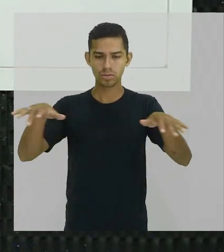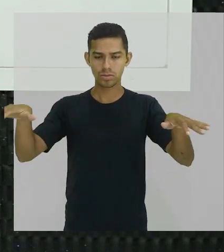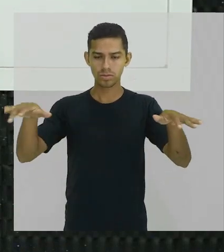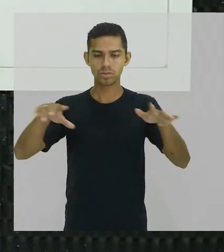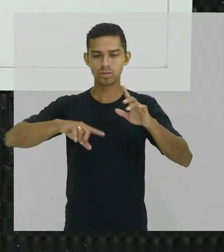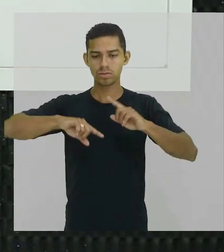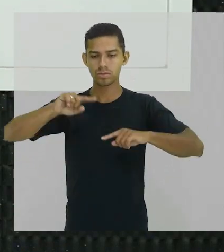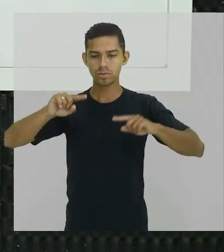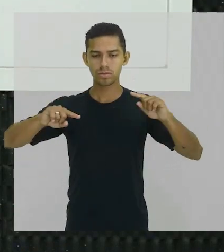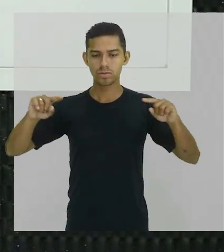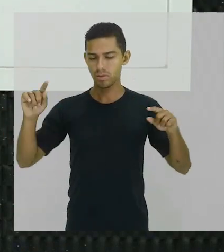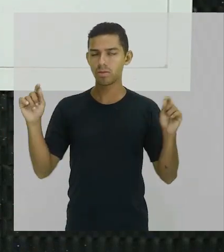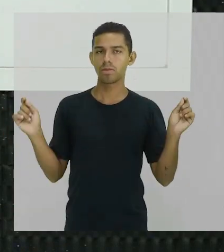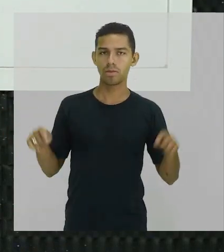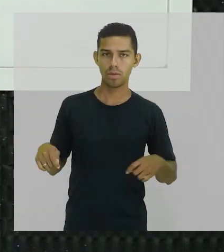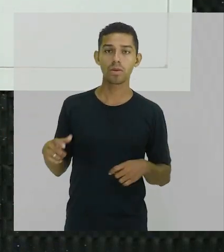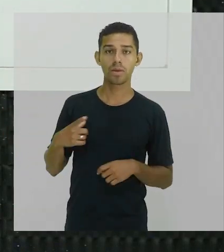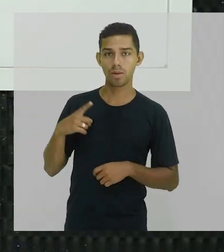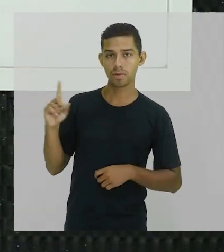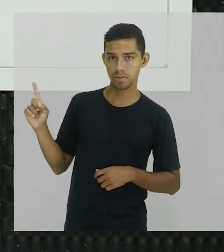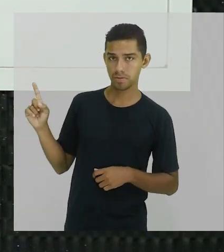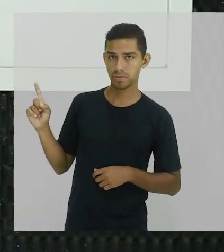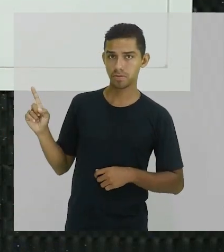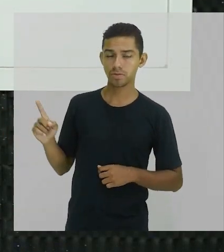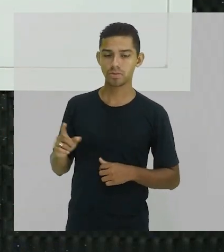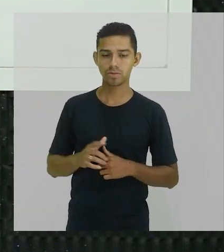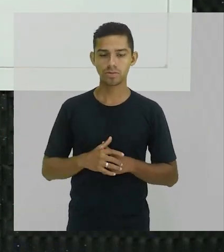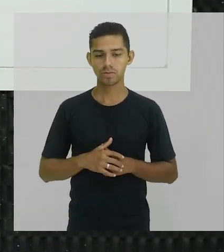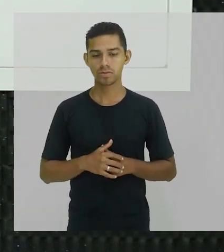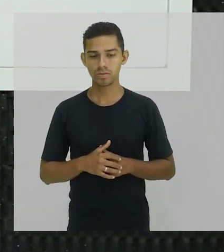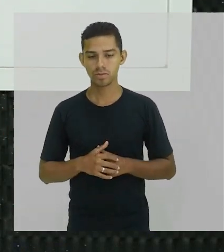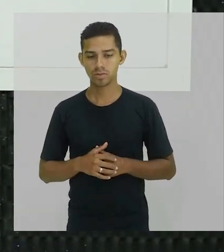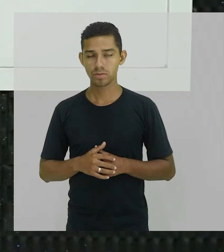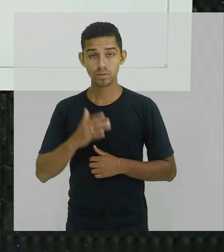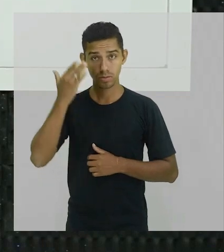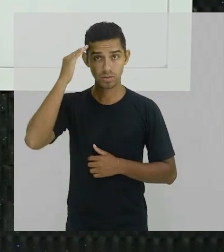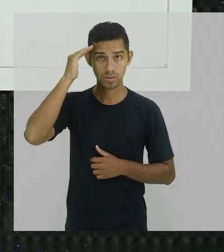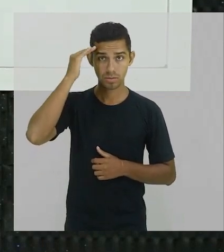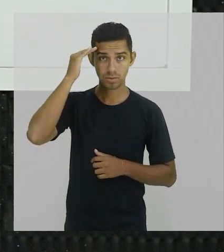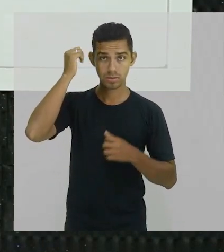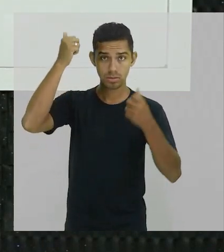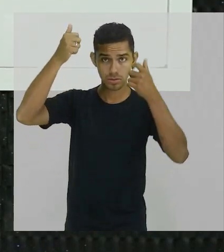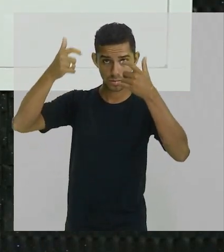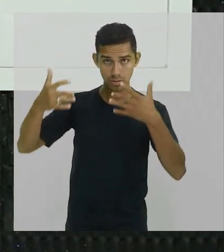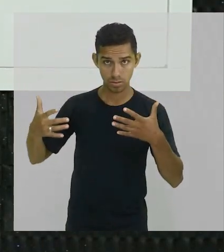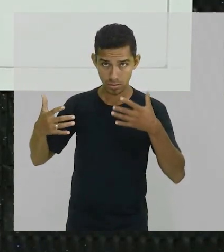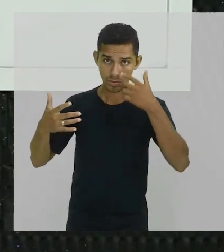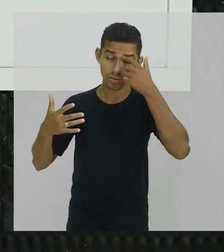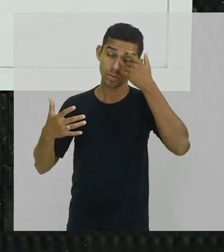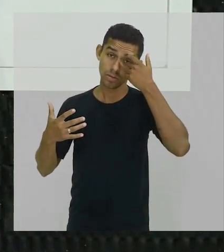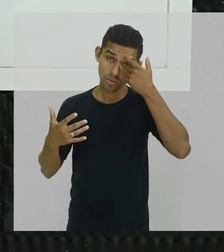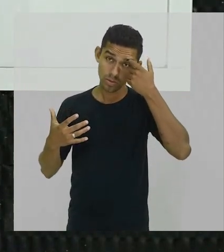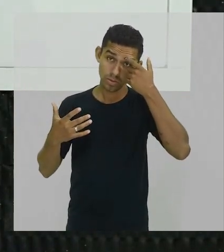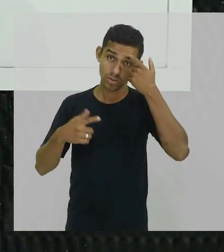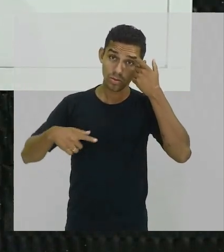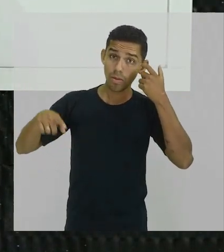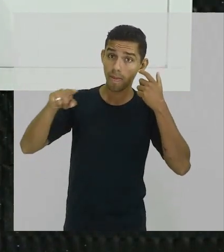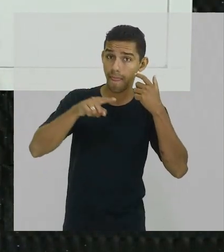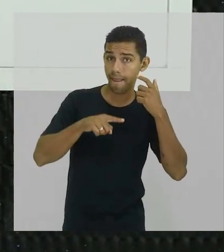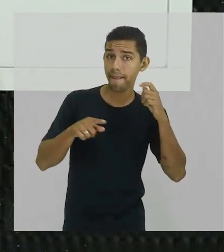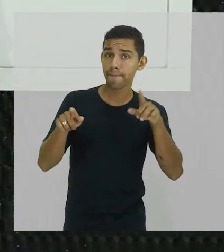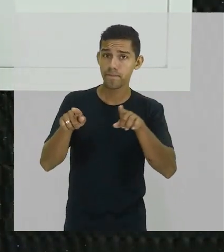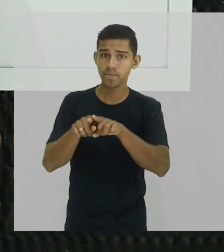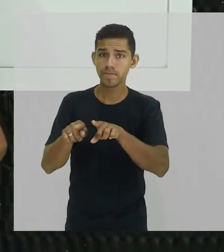dessa onda. Então, isso aqui é um polarizador. Esse é o processo chamado de polarização. Tá certo? Vocês conseguem ver também